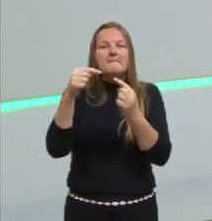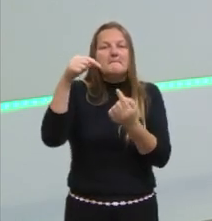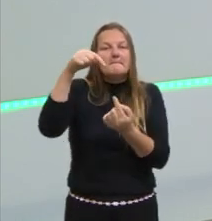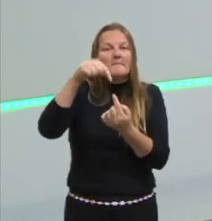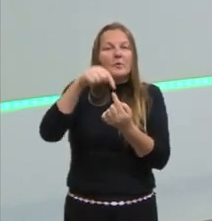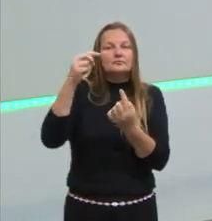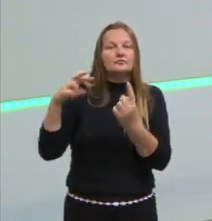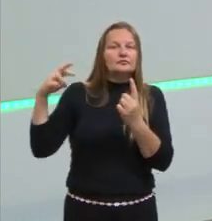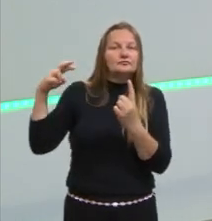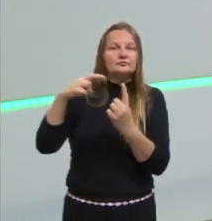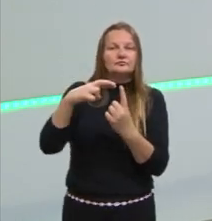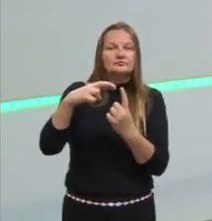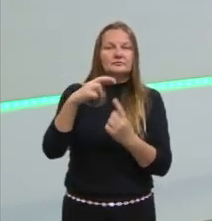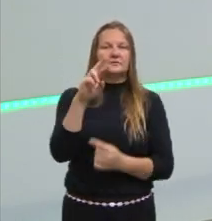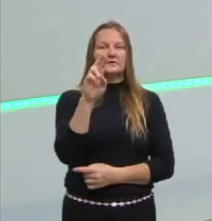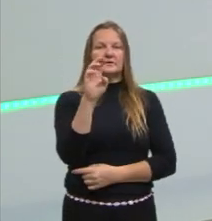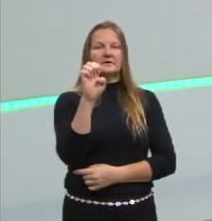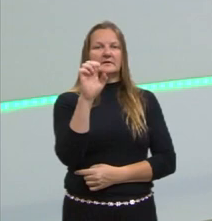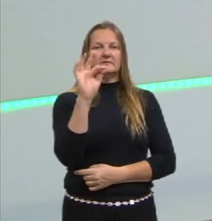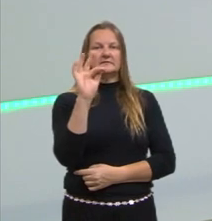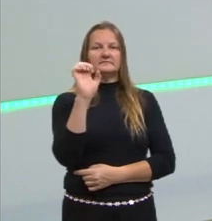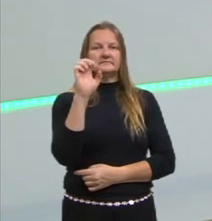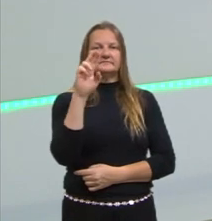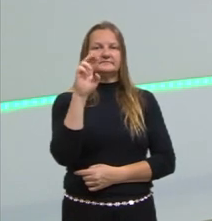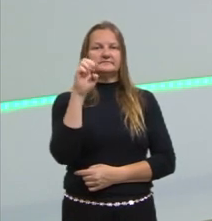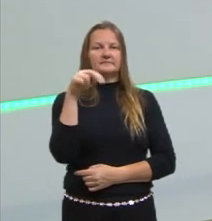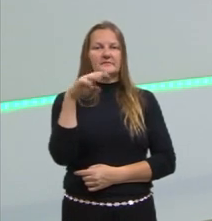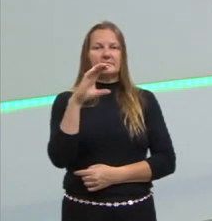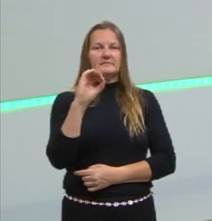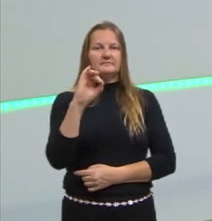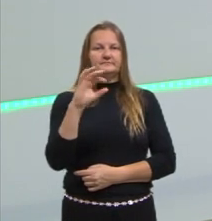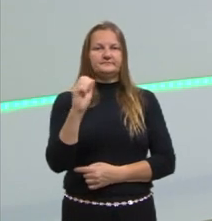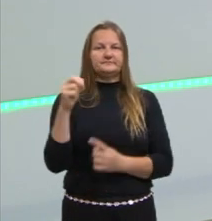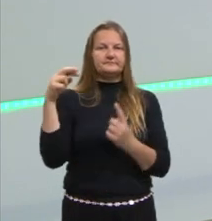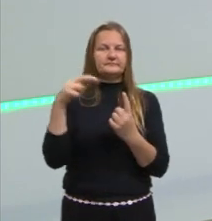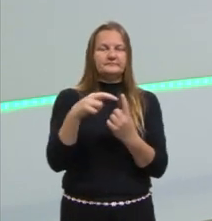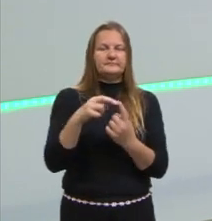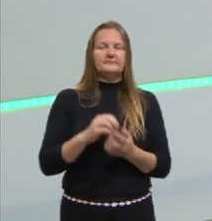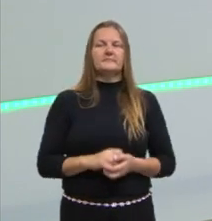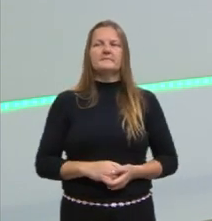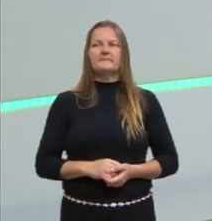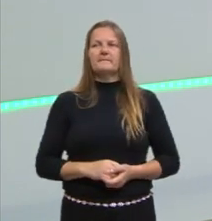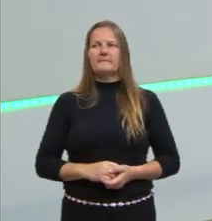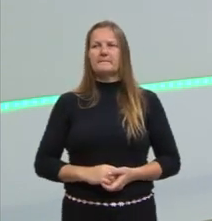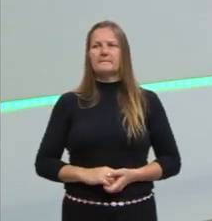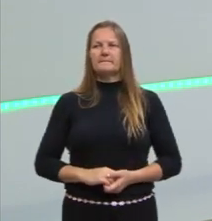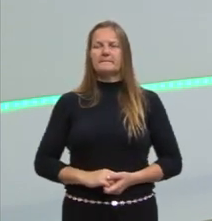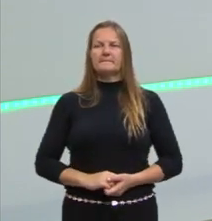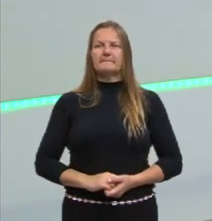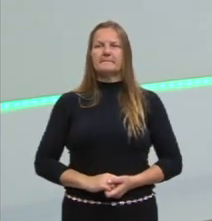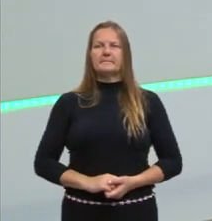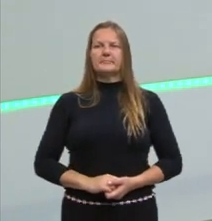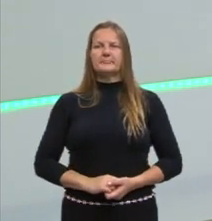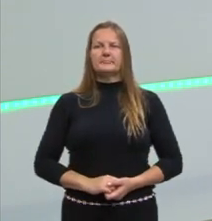referencial e a gente tem uma aula de física só falando né sobre as questões do movimento